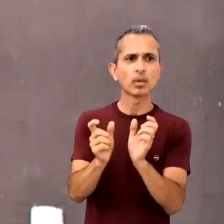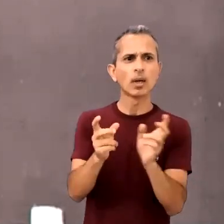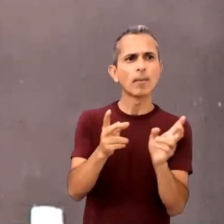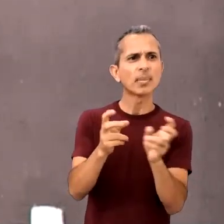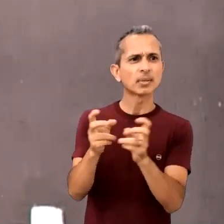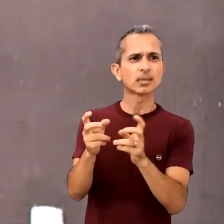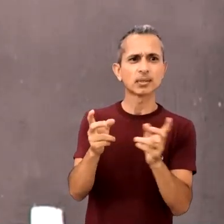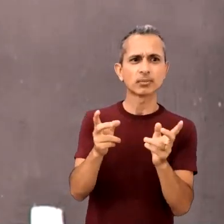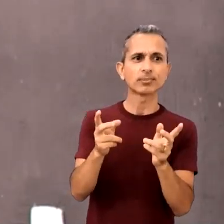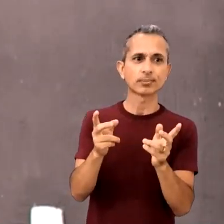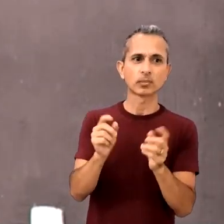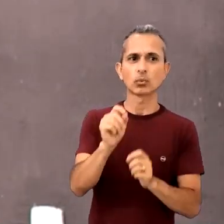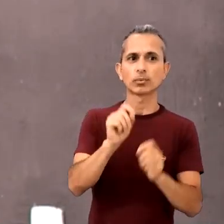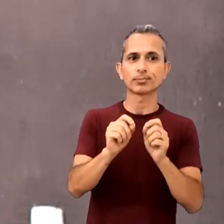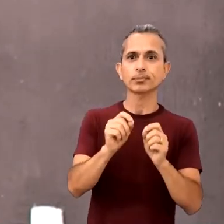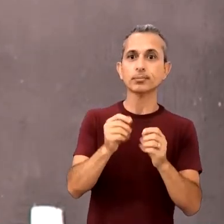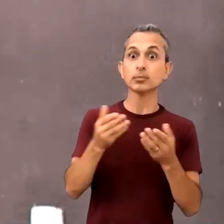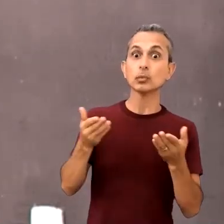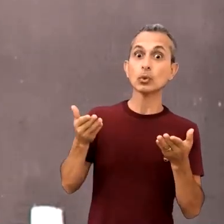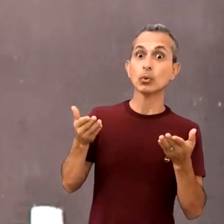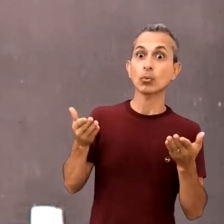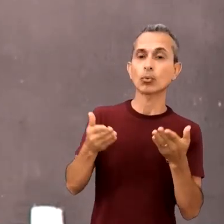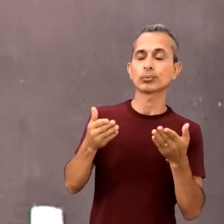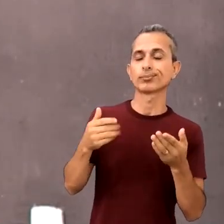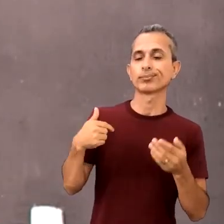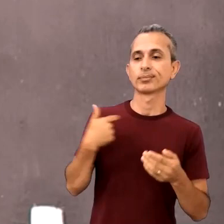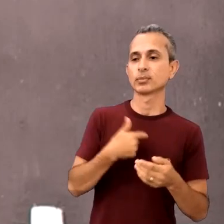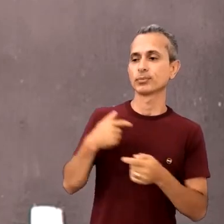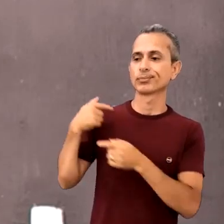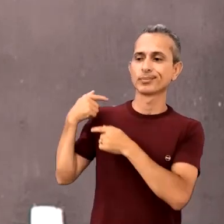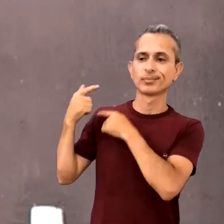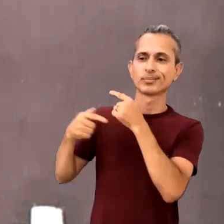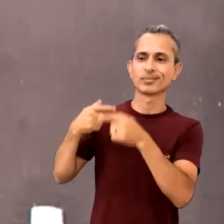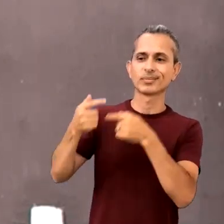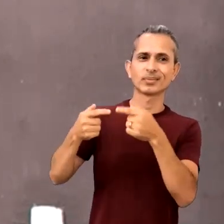geração que a gente foi contaminada pelo romance de Hollywood.